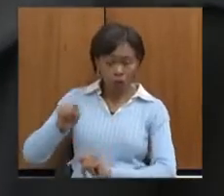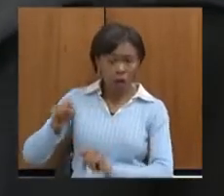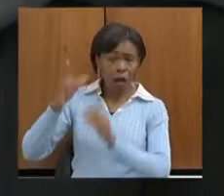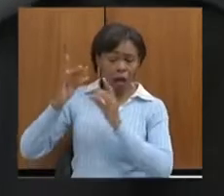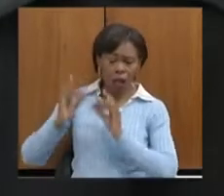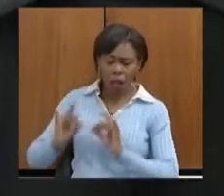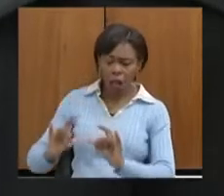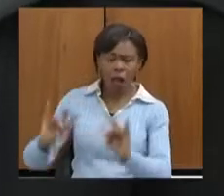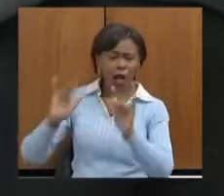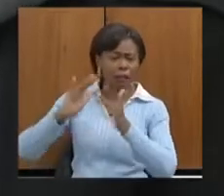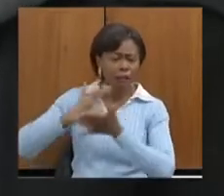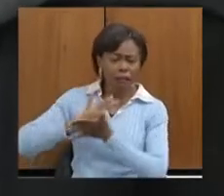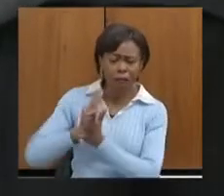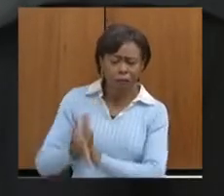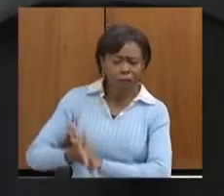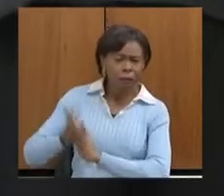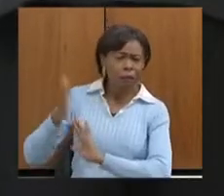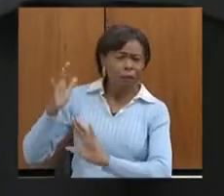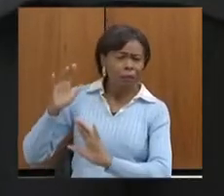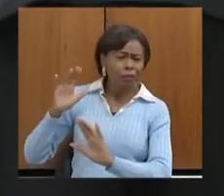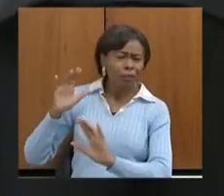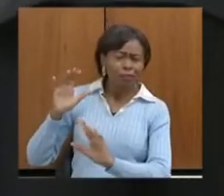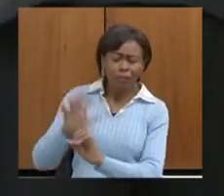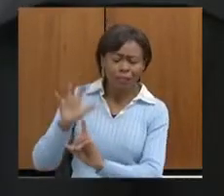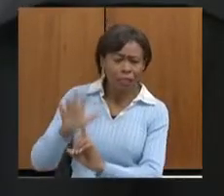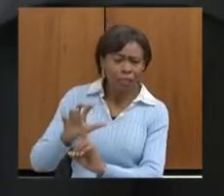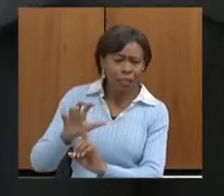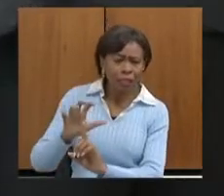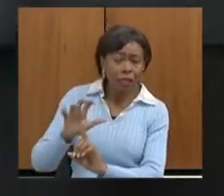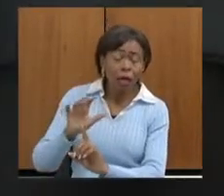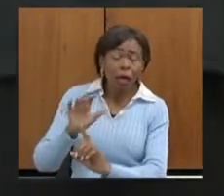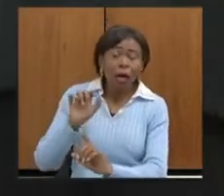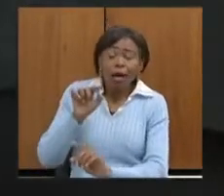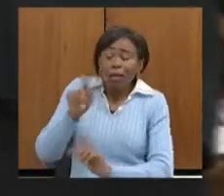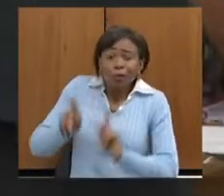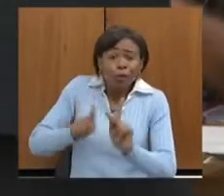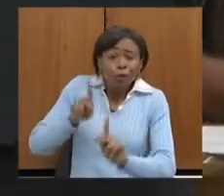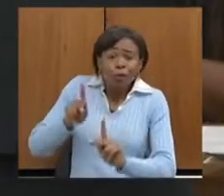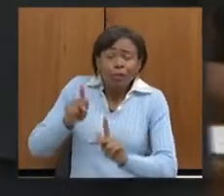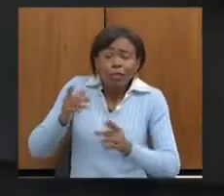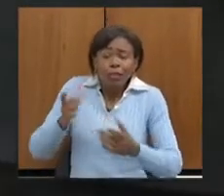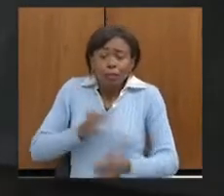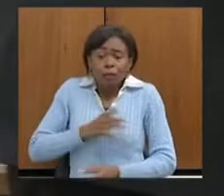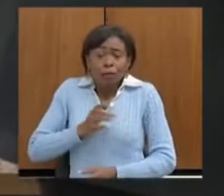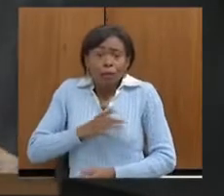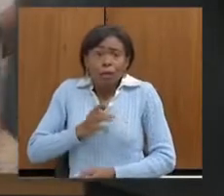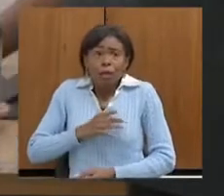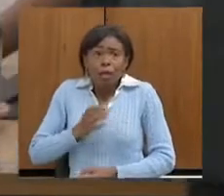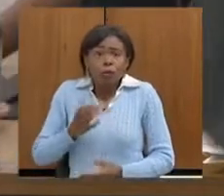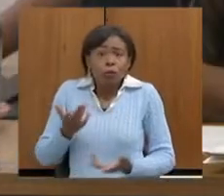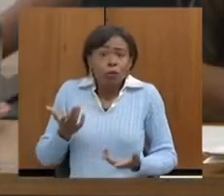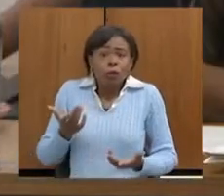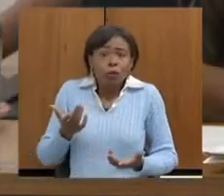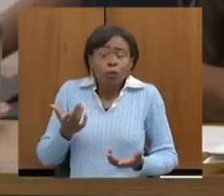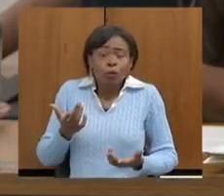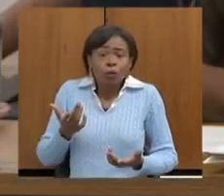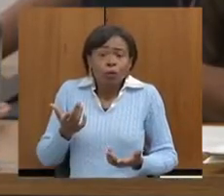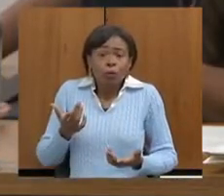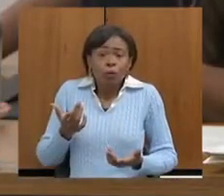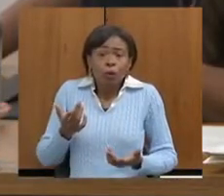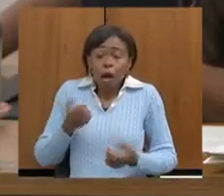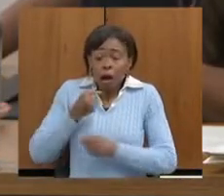descanso como tem o temor de que isso não seja possível daqui alguns anos a gente não fala mais nem